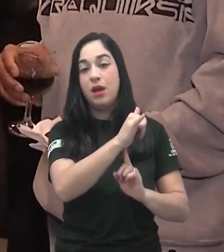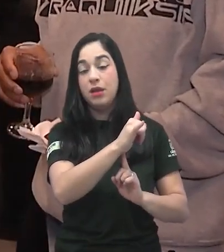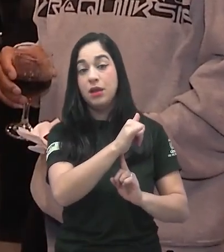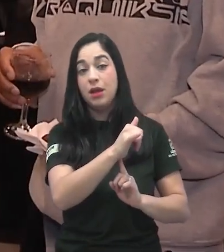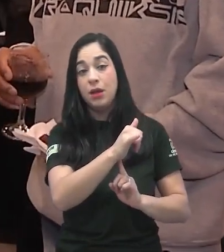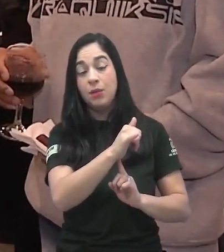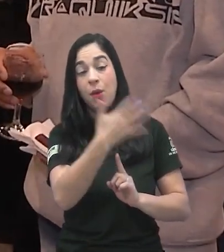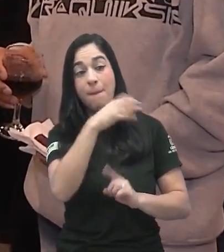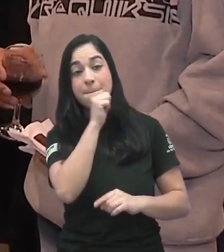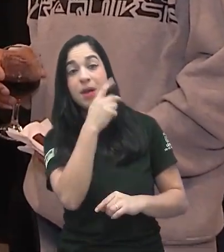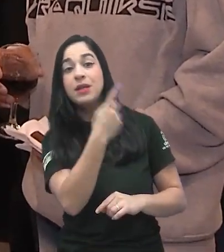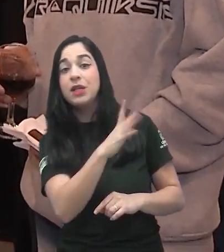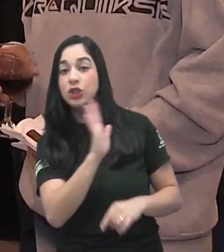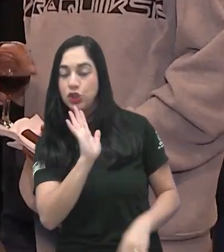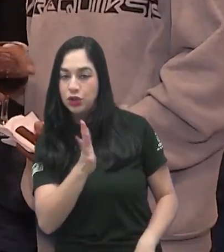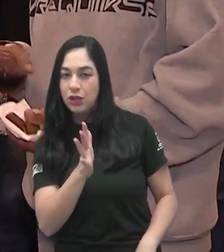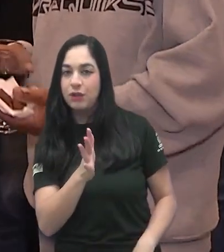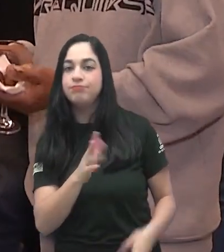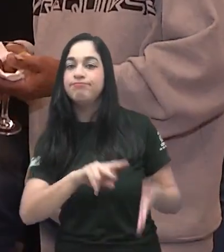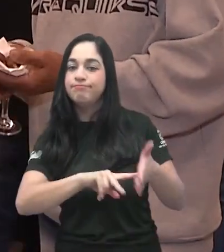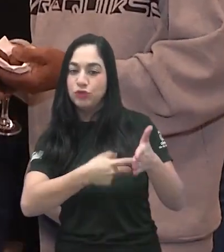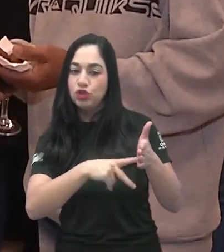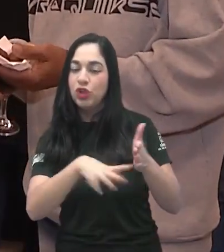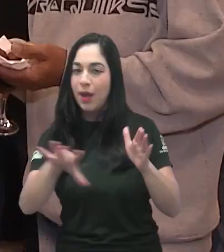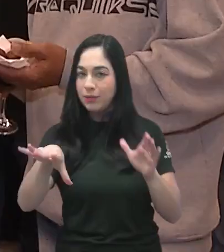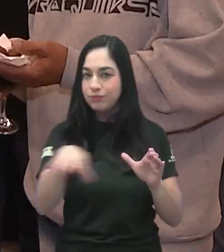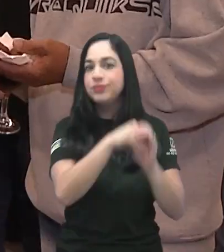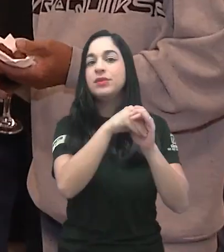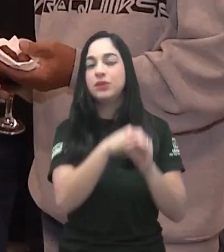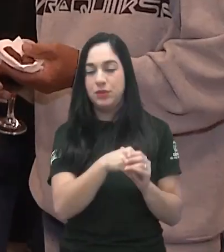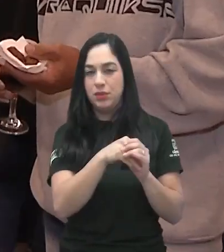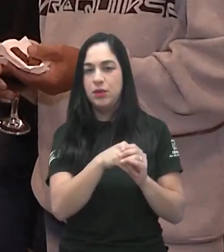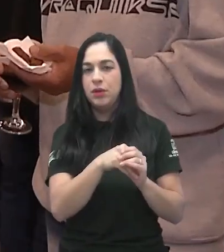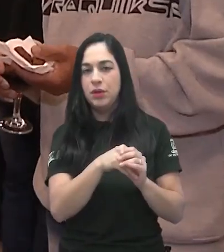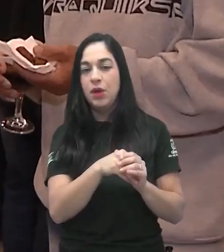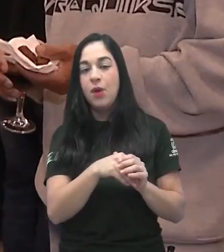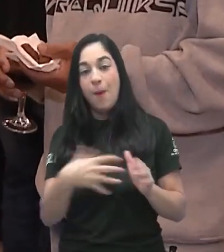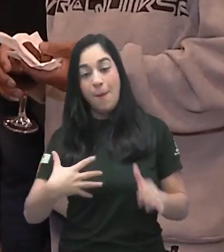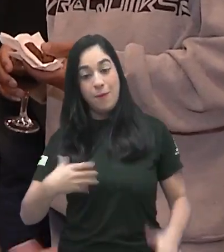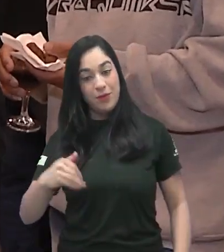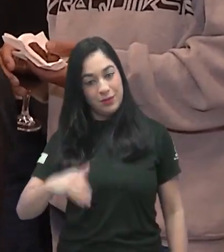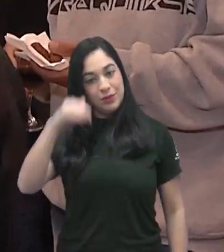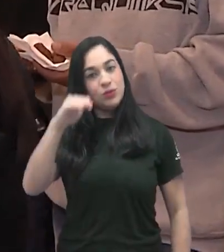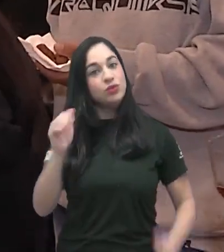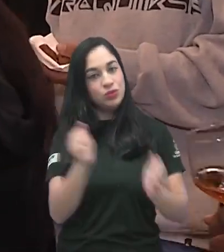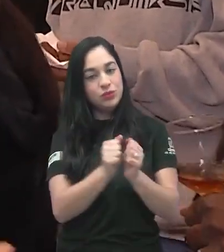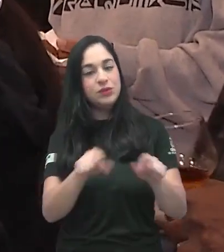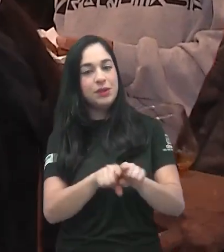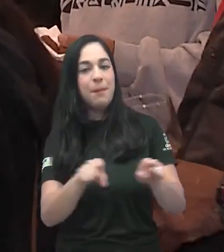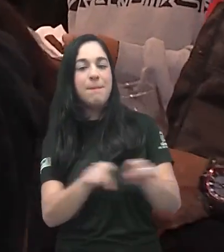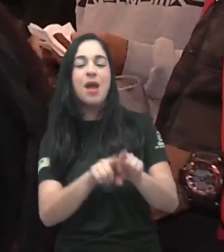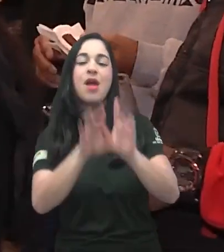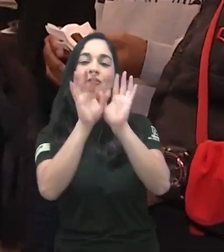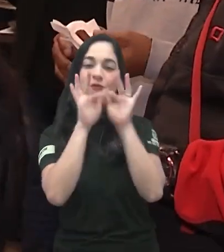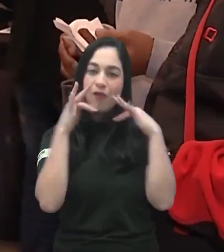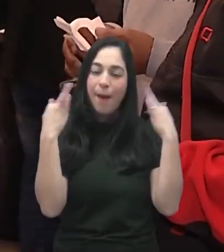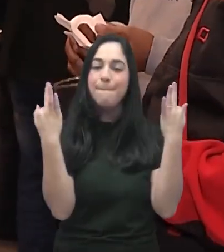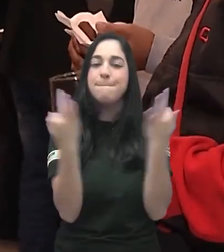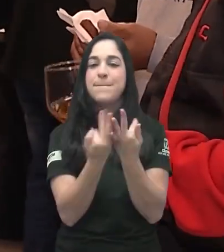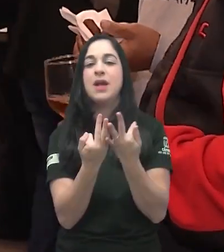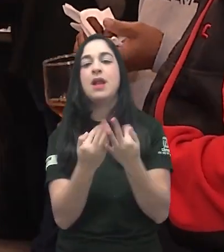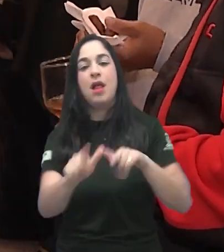dirigente sindical. Então, todo o processo de construção é juntamente esse